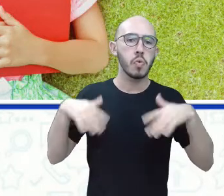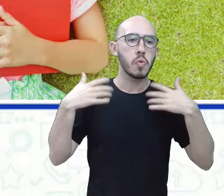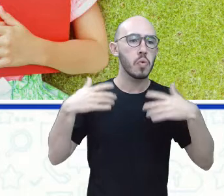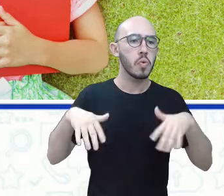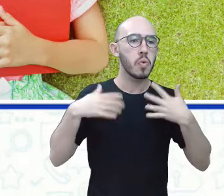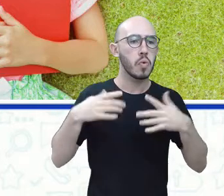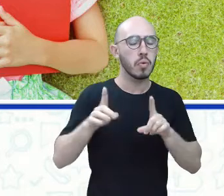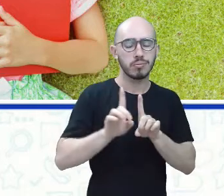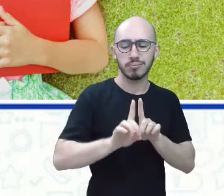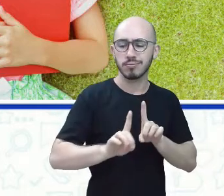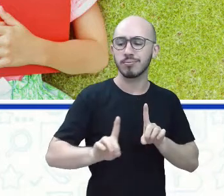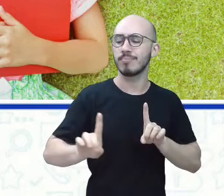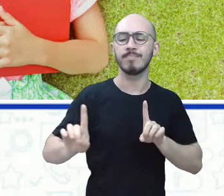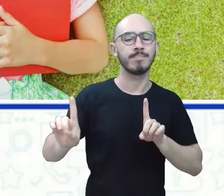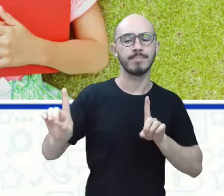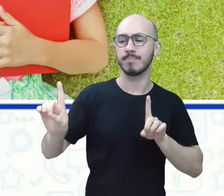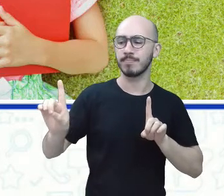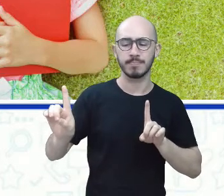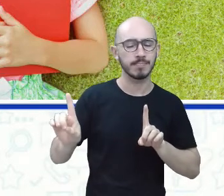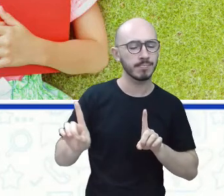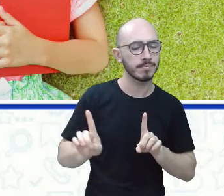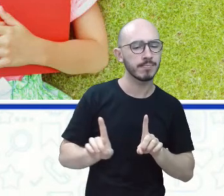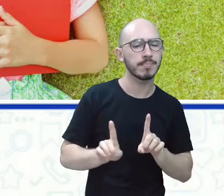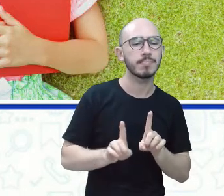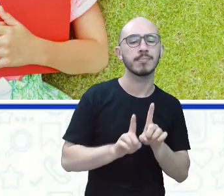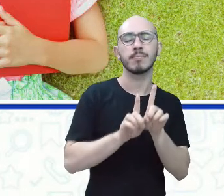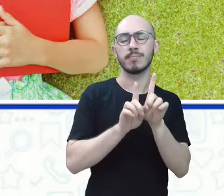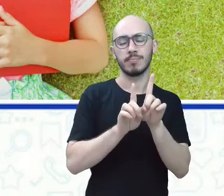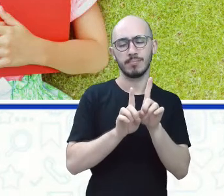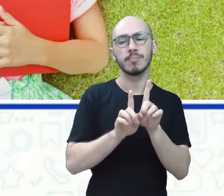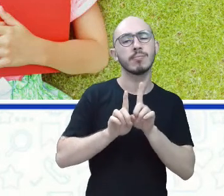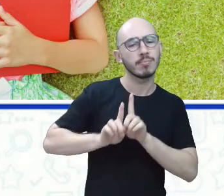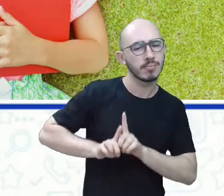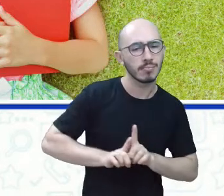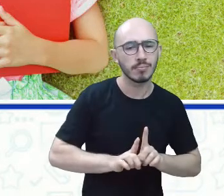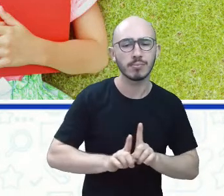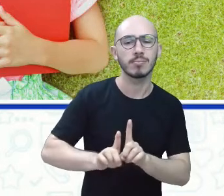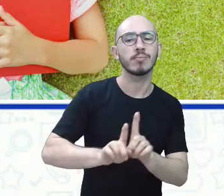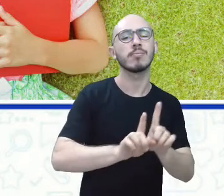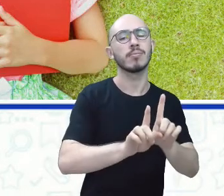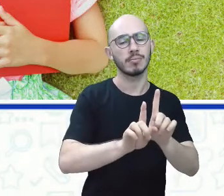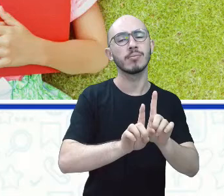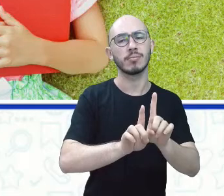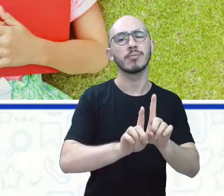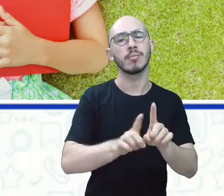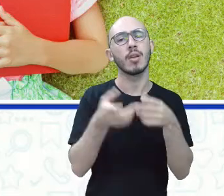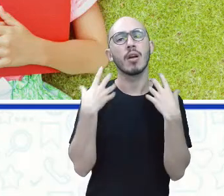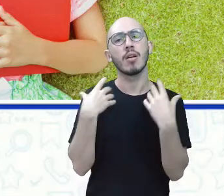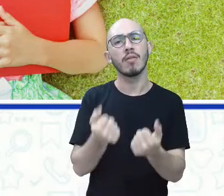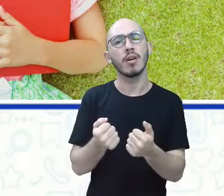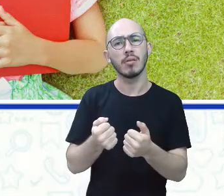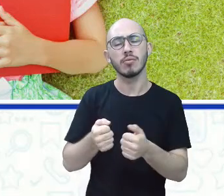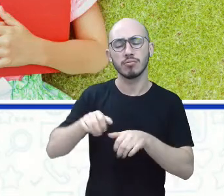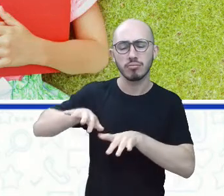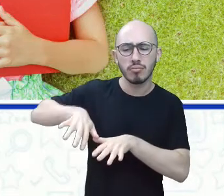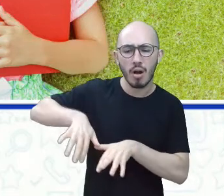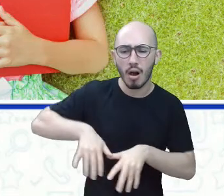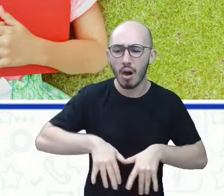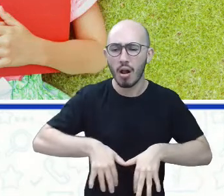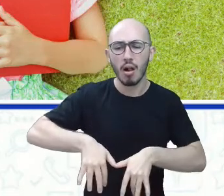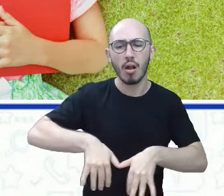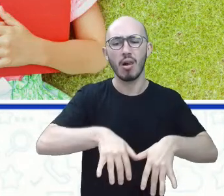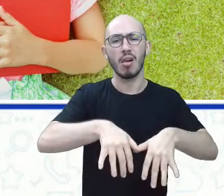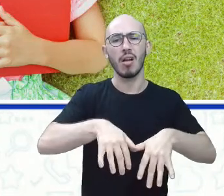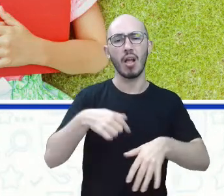nos afastemos. Não nos afastemos muito. Vamos de mãos dadas. Não serei o cantor de